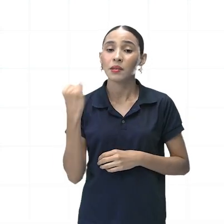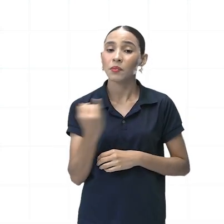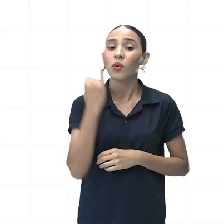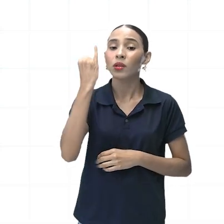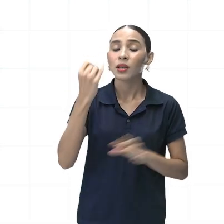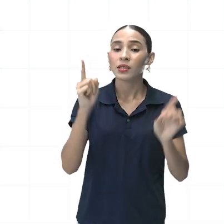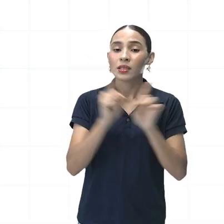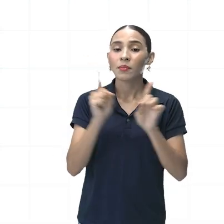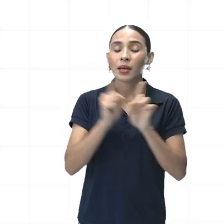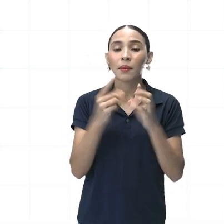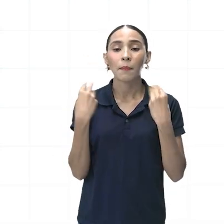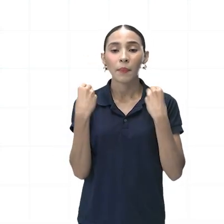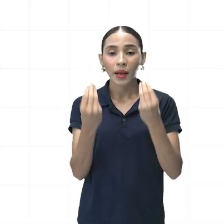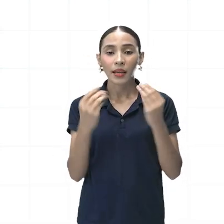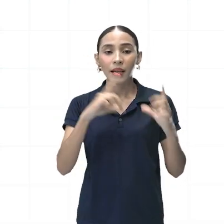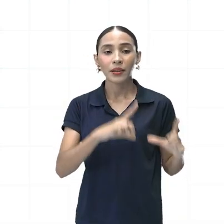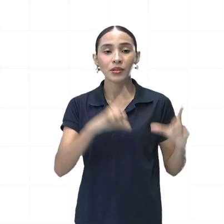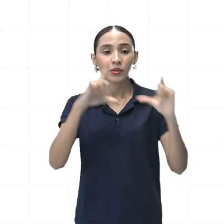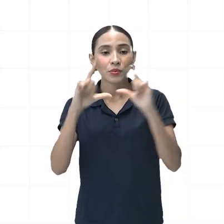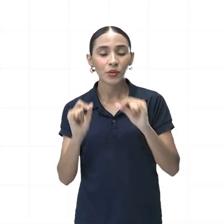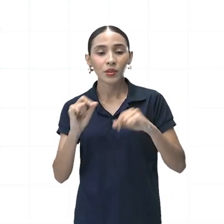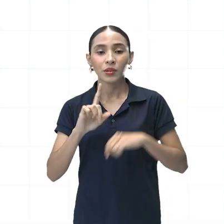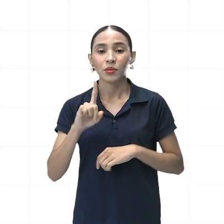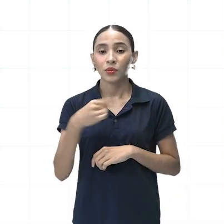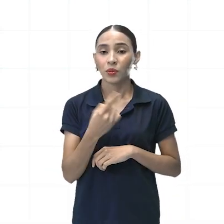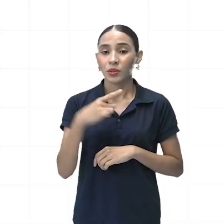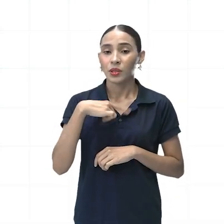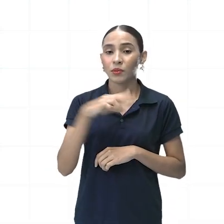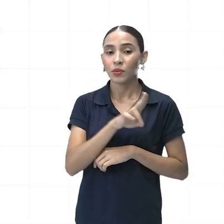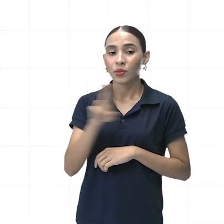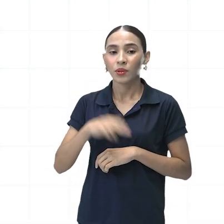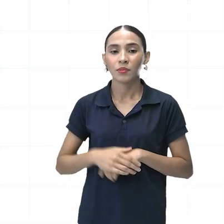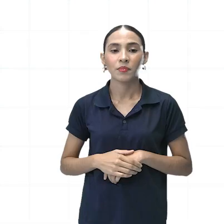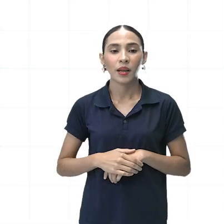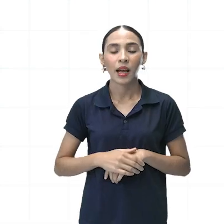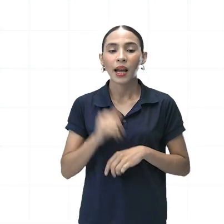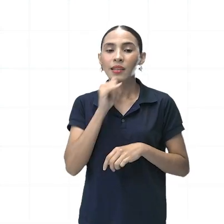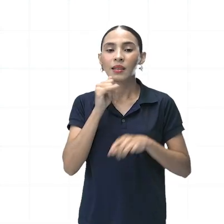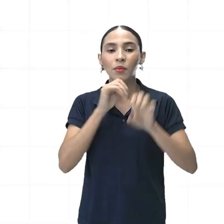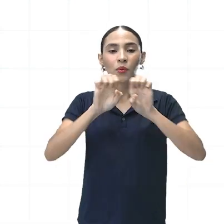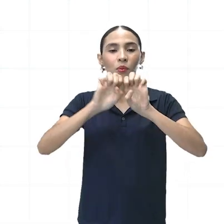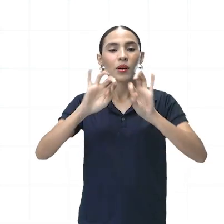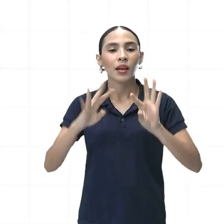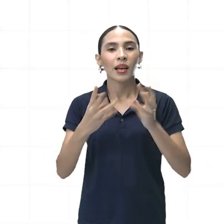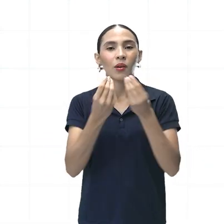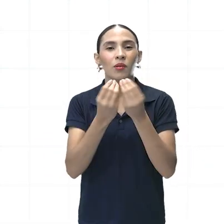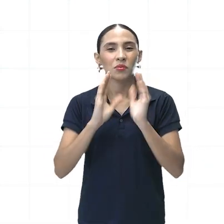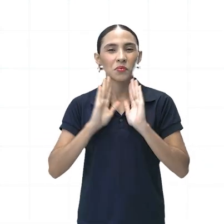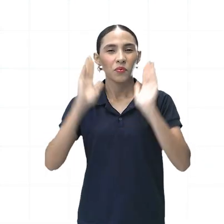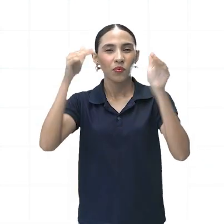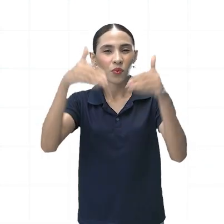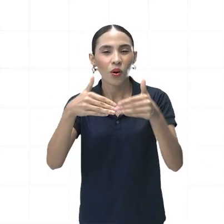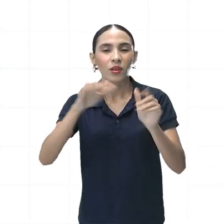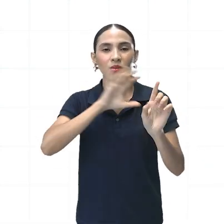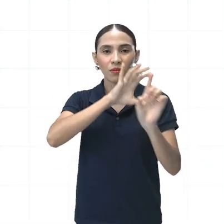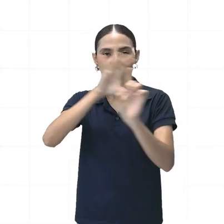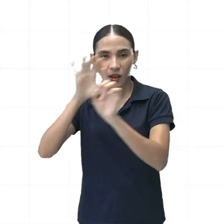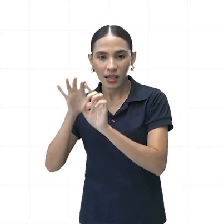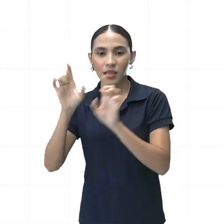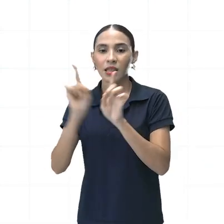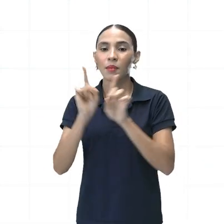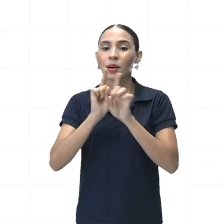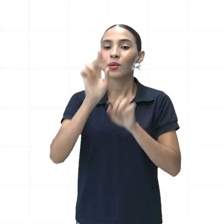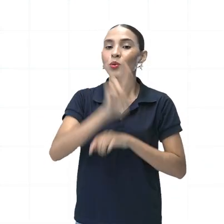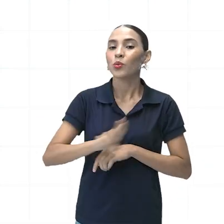é essencial para diminuir o que nós chamamos de nossa pegada ecológica, ou seja, o impacto